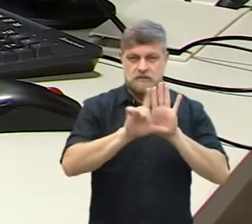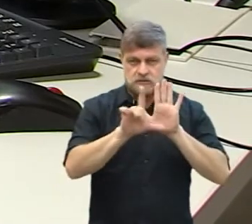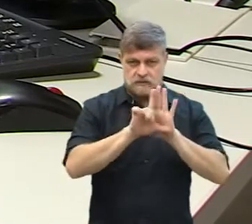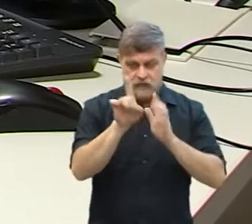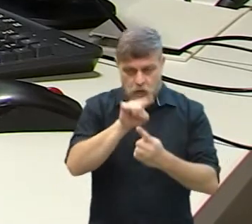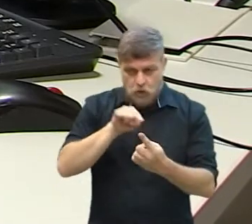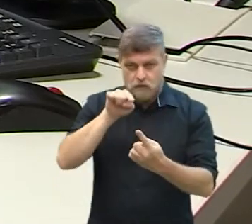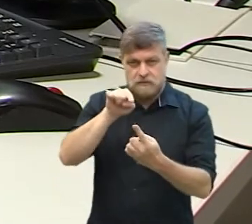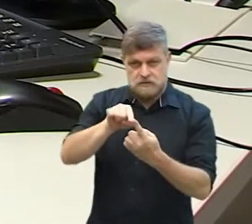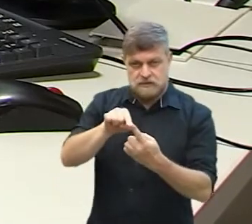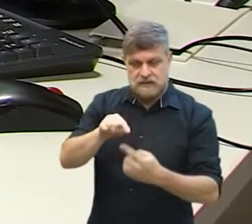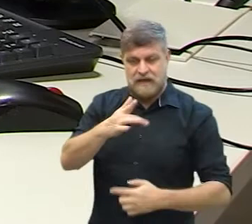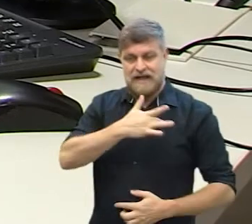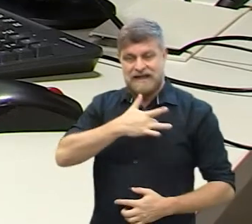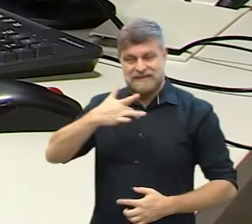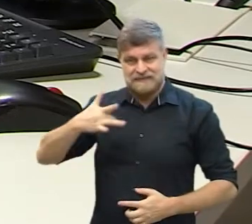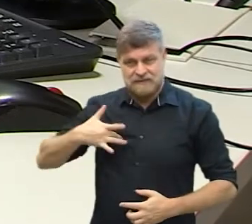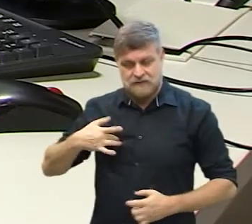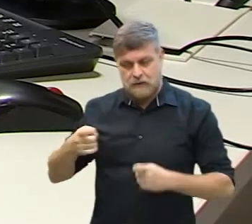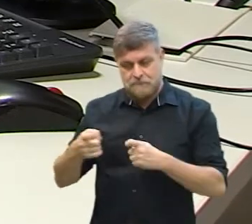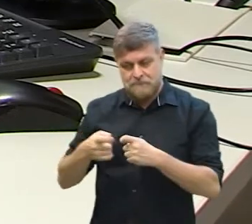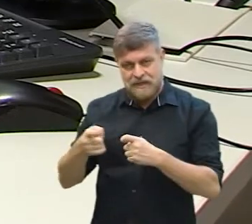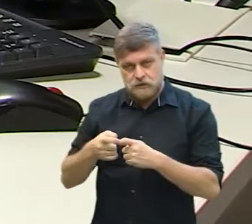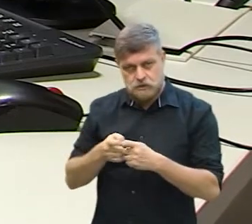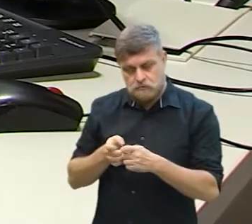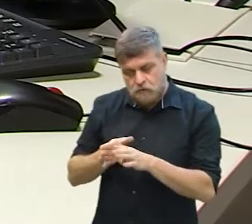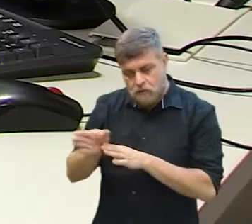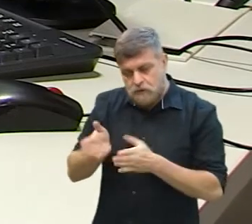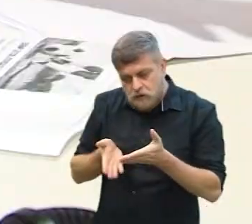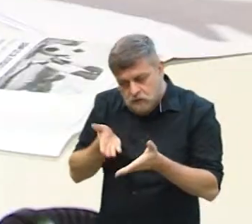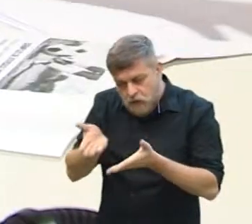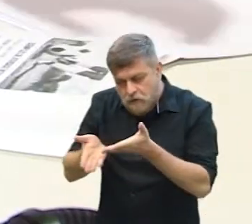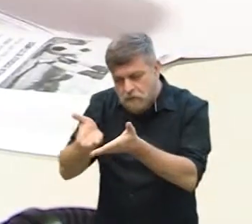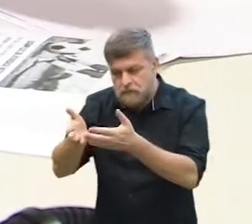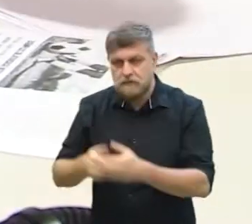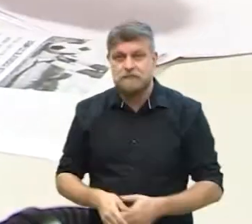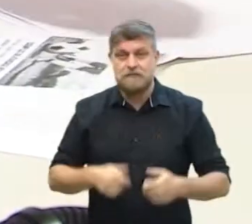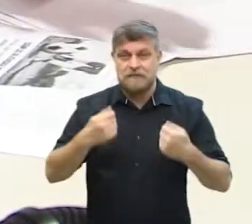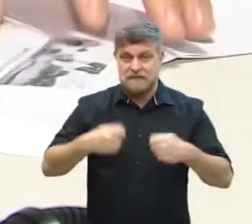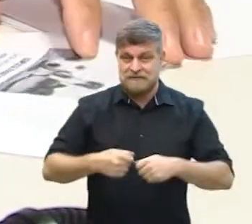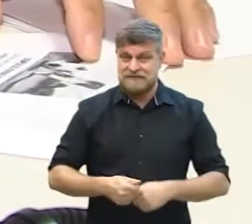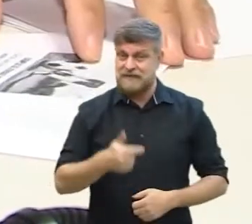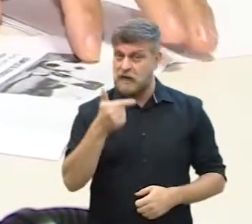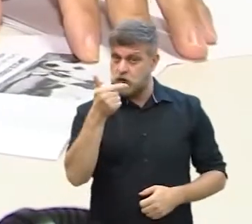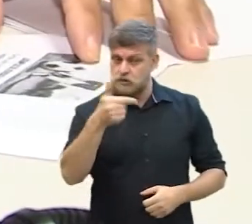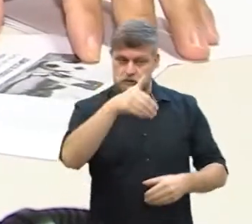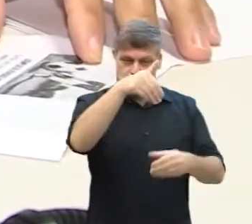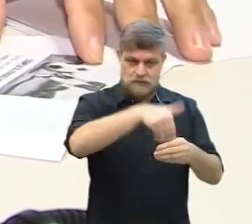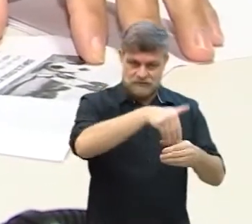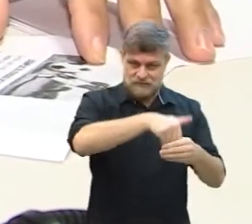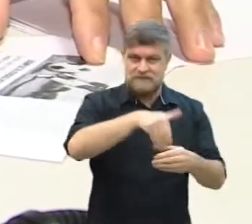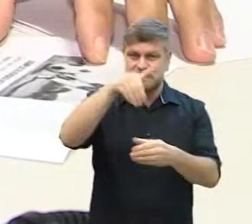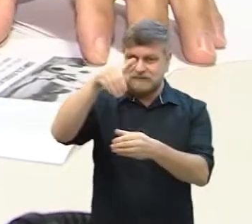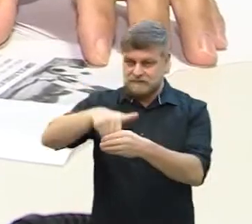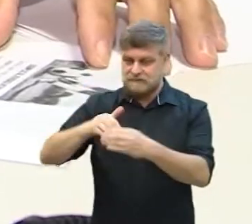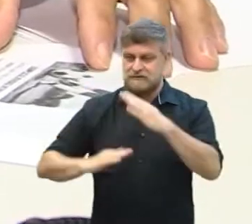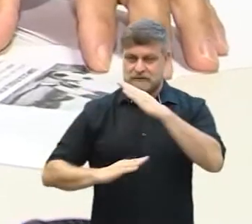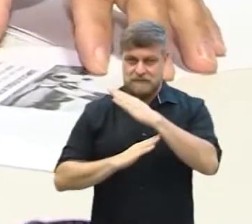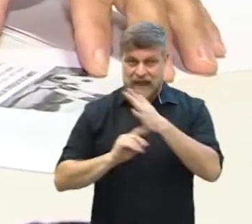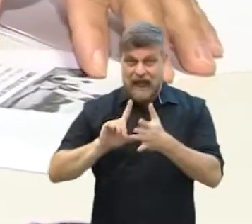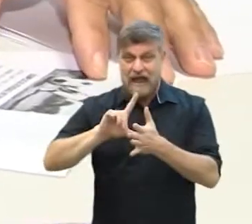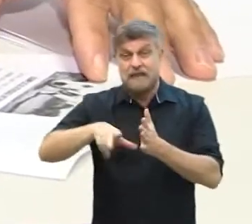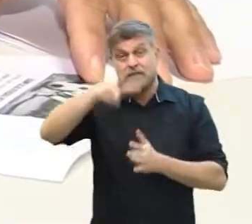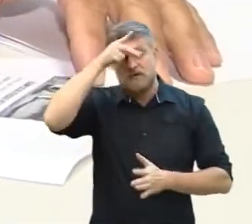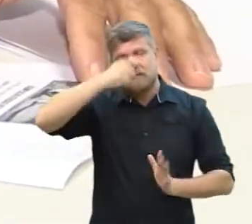o projeto de lei visa a continuidade de tratamentos médicos. A matéria precisa passar por 2 votações em plenário